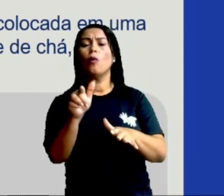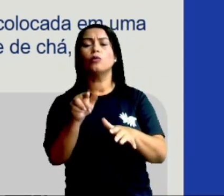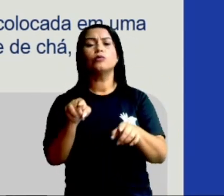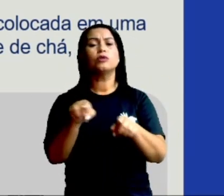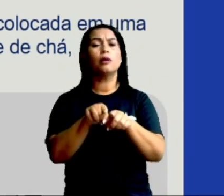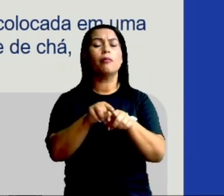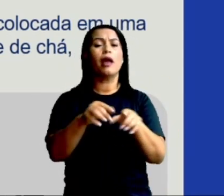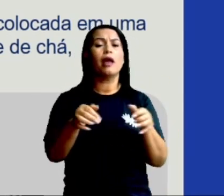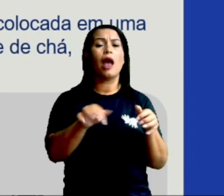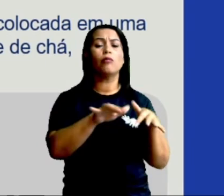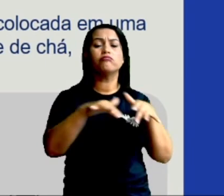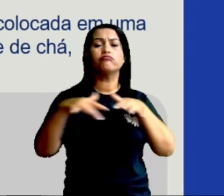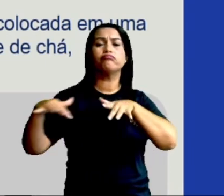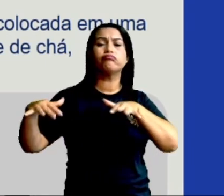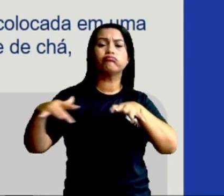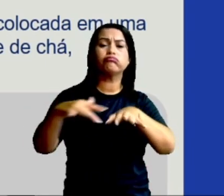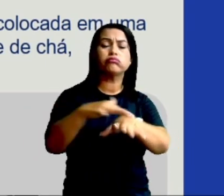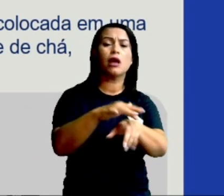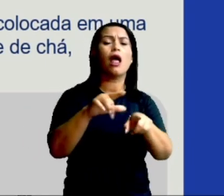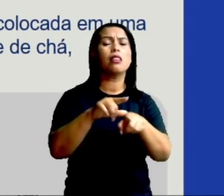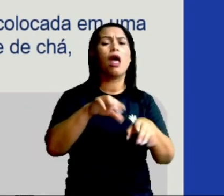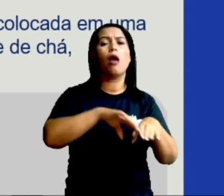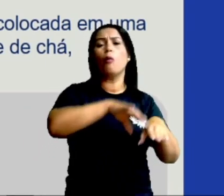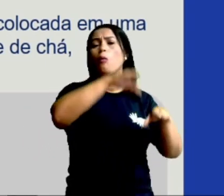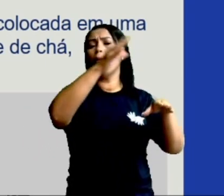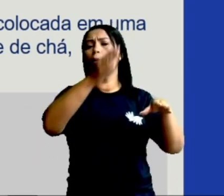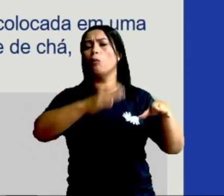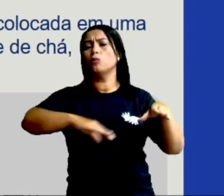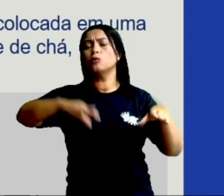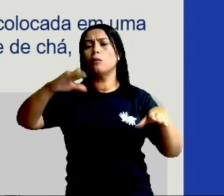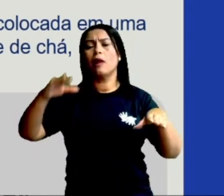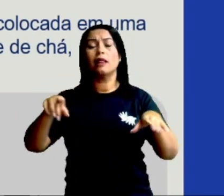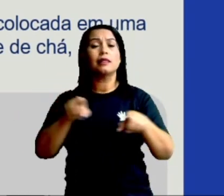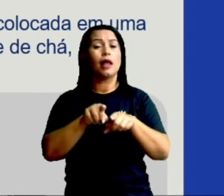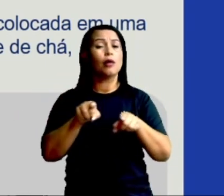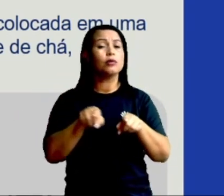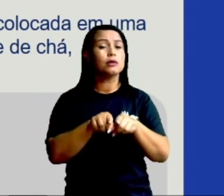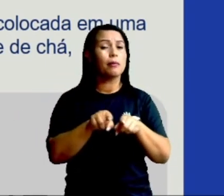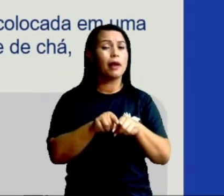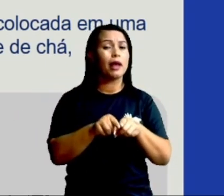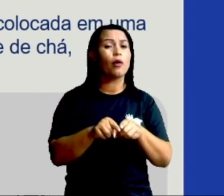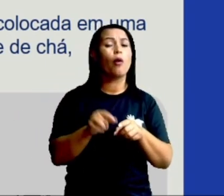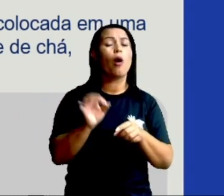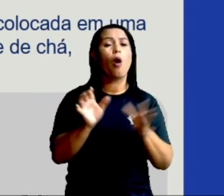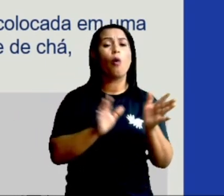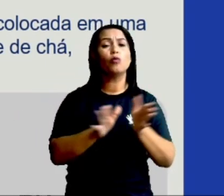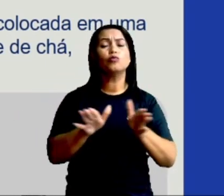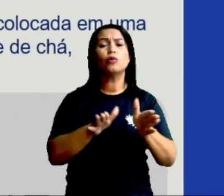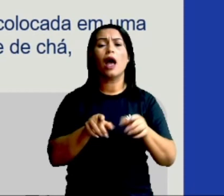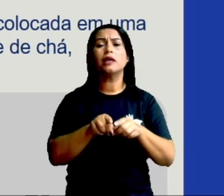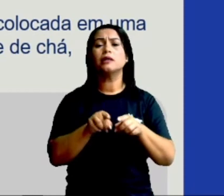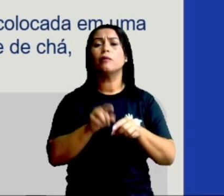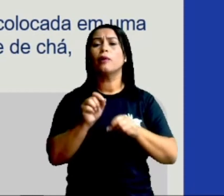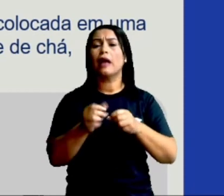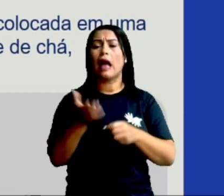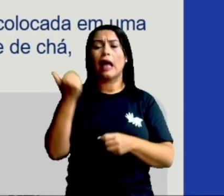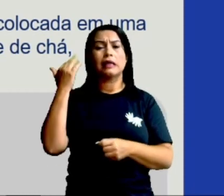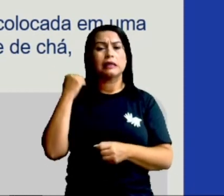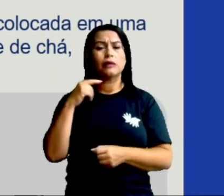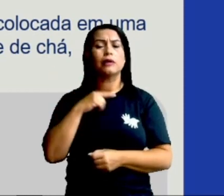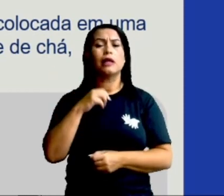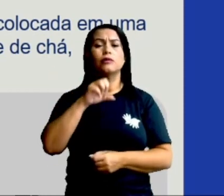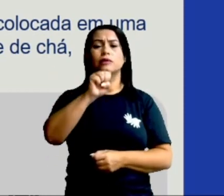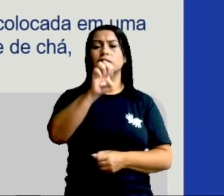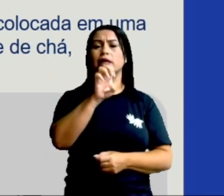é uma região que se constitui em muitos planaltos com formações geológicas antigas de terrenos sedimentares e